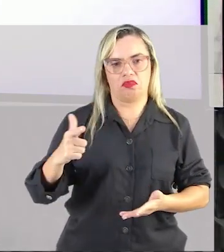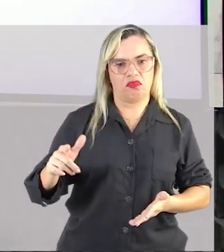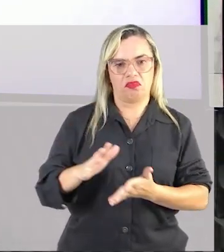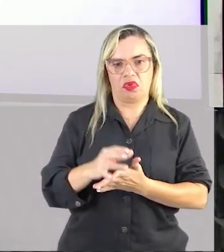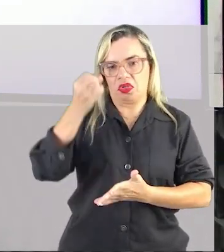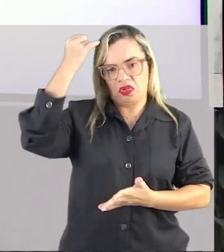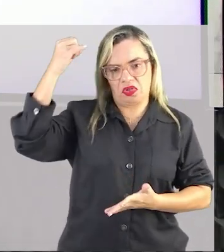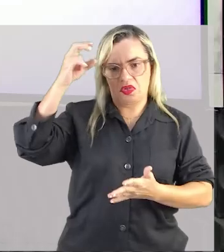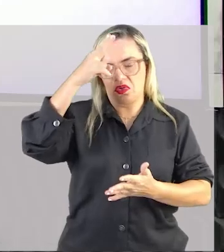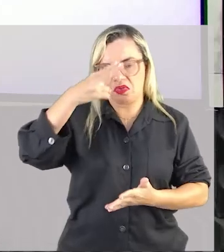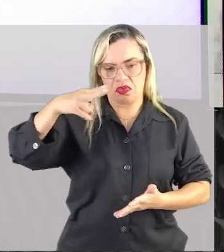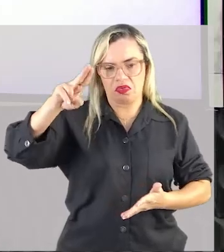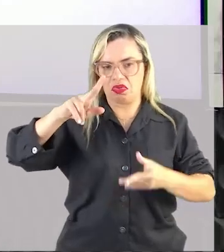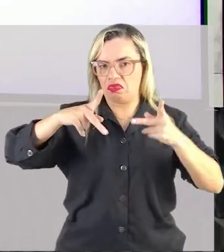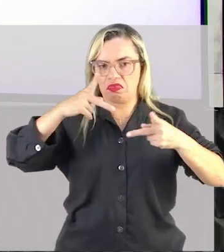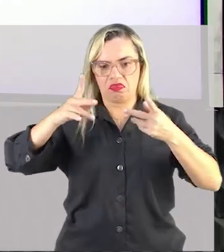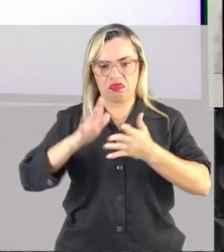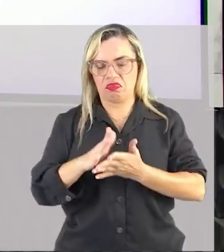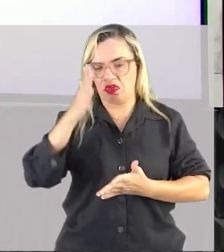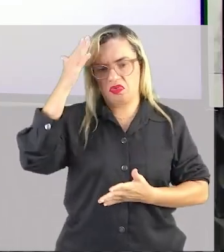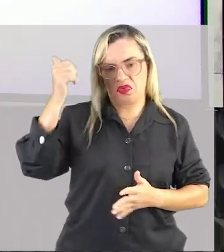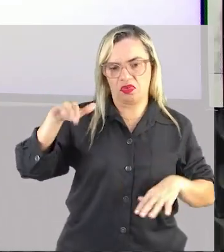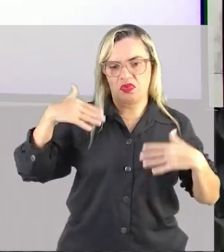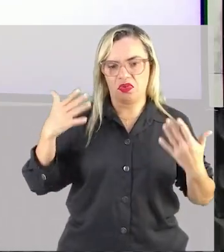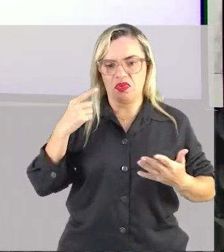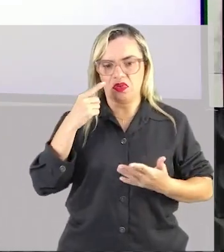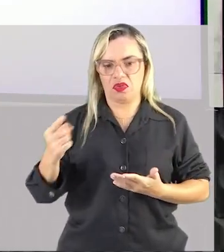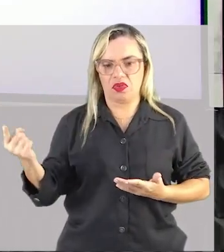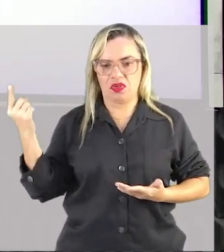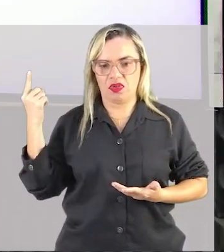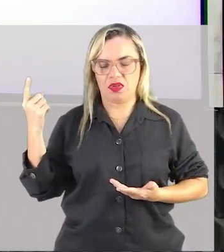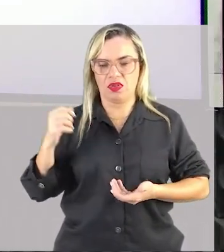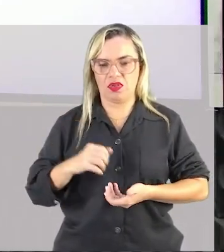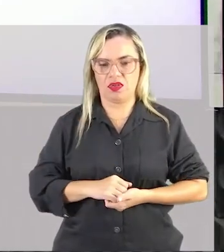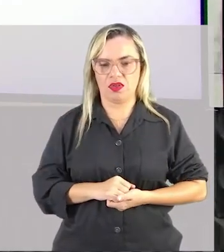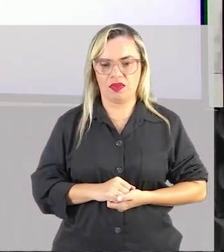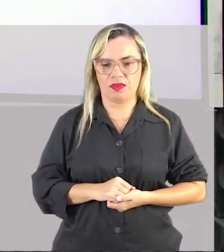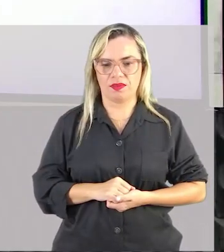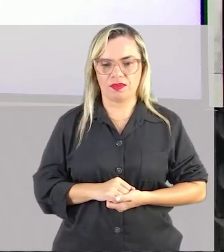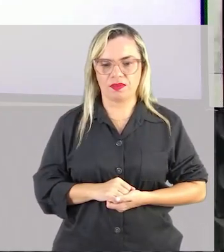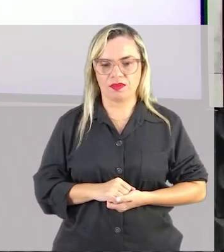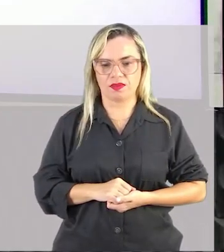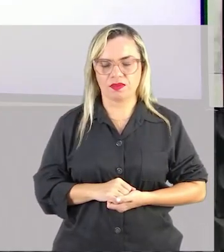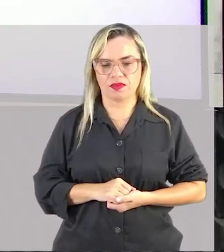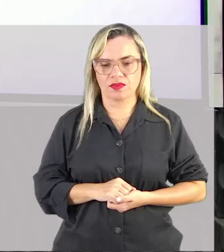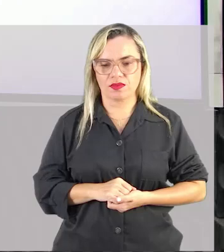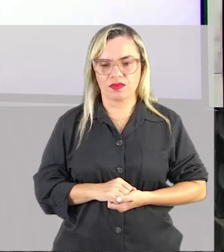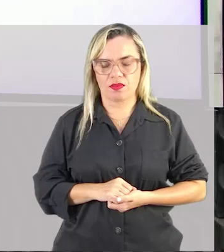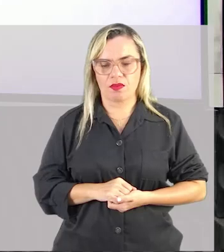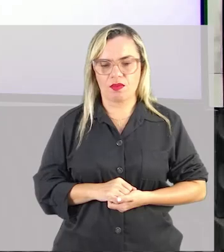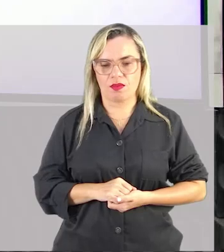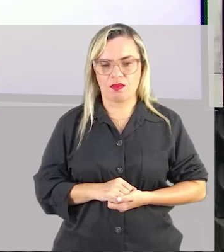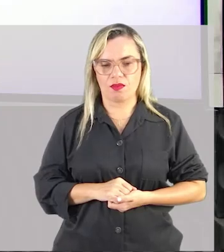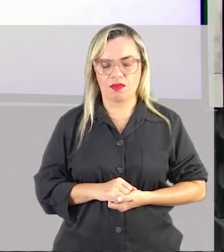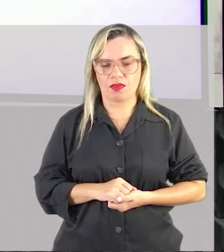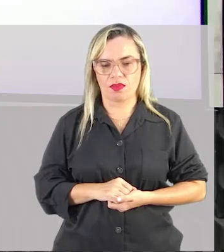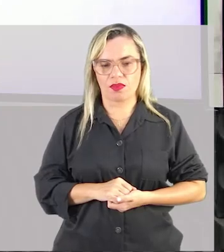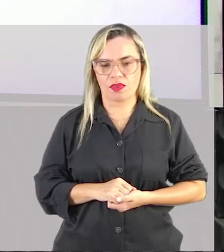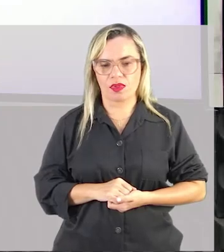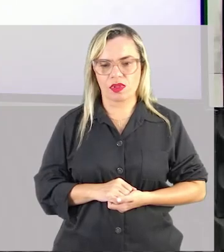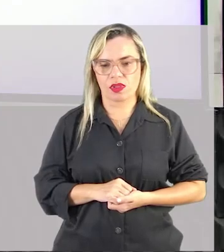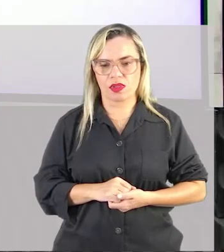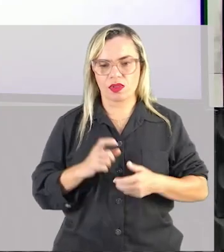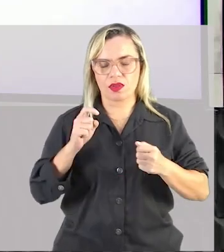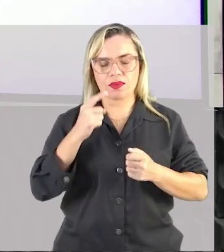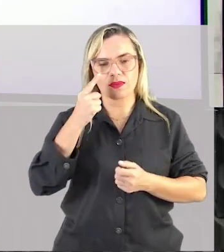se fala, tá? Só tem aqui, ó, provérbio zapoteco. Te gostou? Né? Aí ele coloca aqui como se